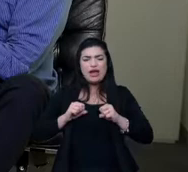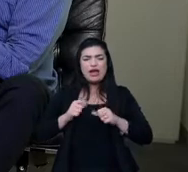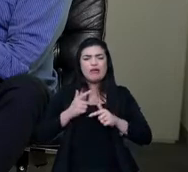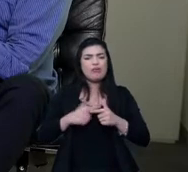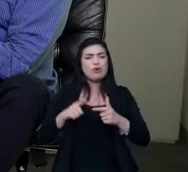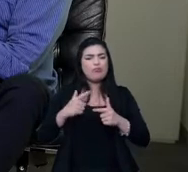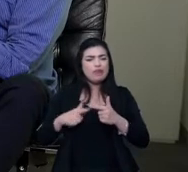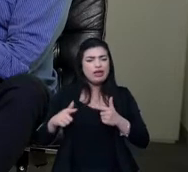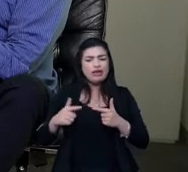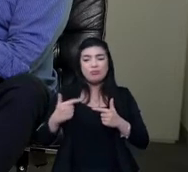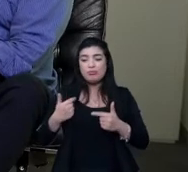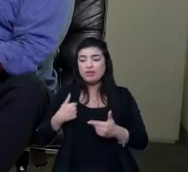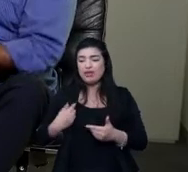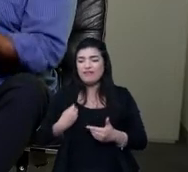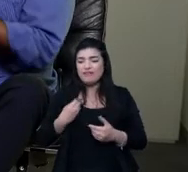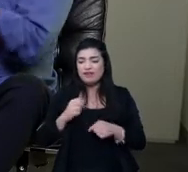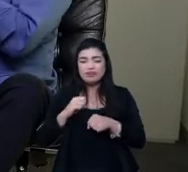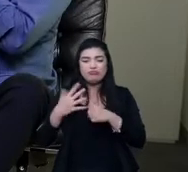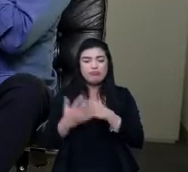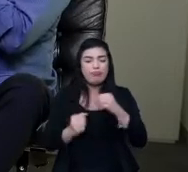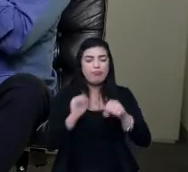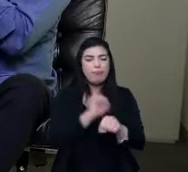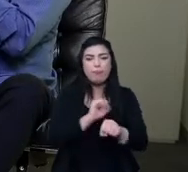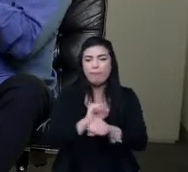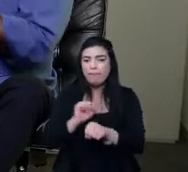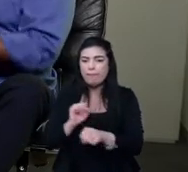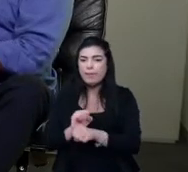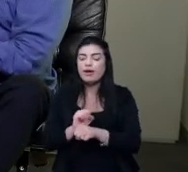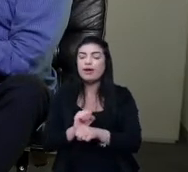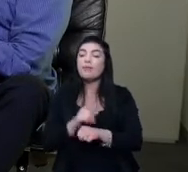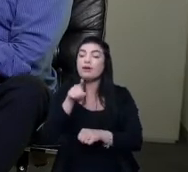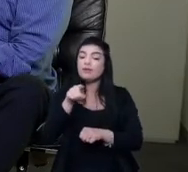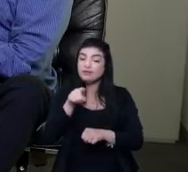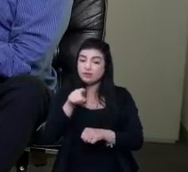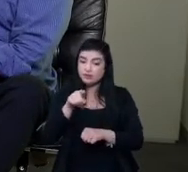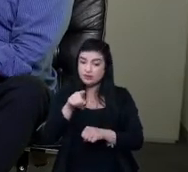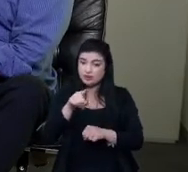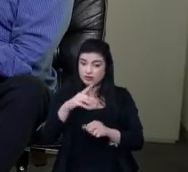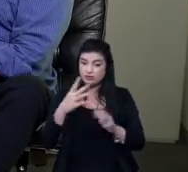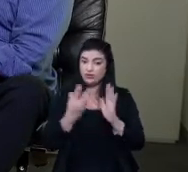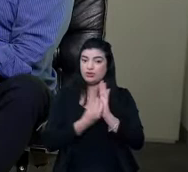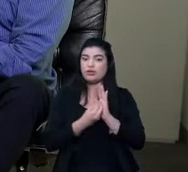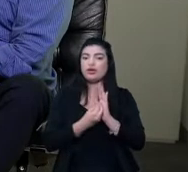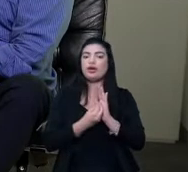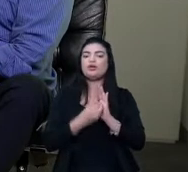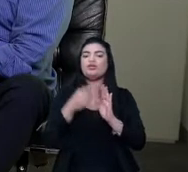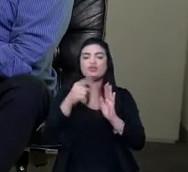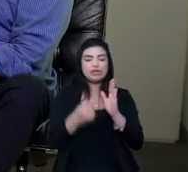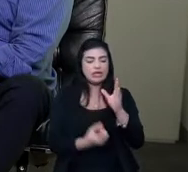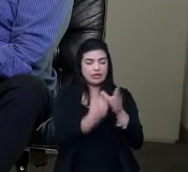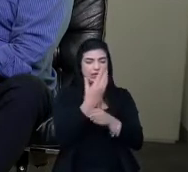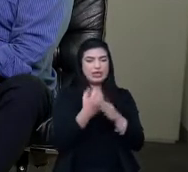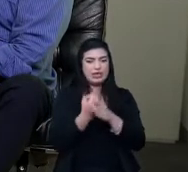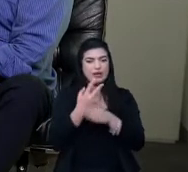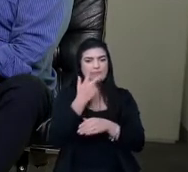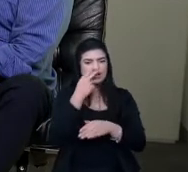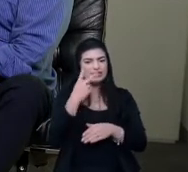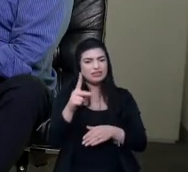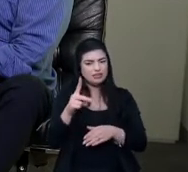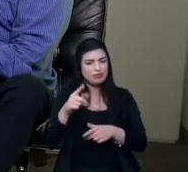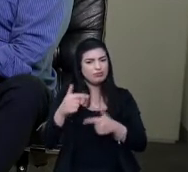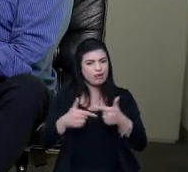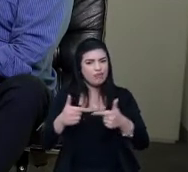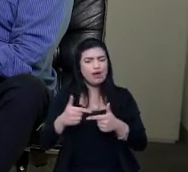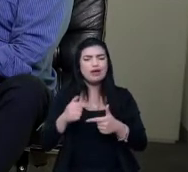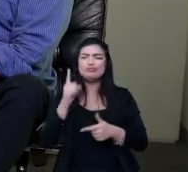como artista também teve aí a sua produção de algum modo afetada. Como